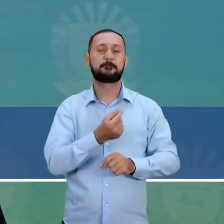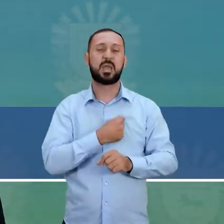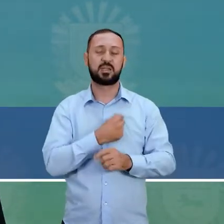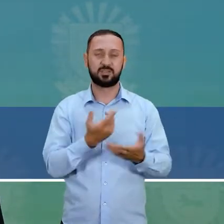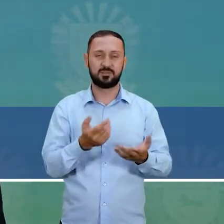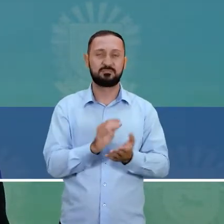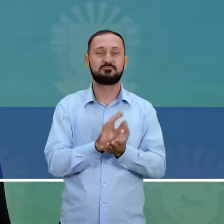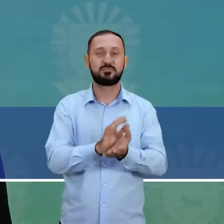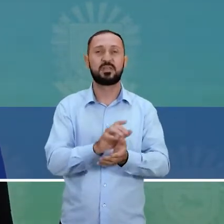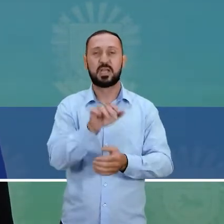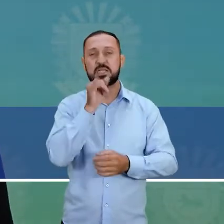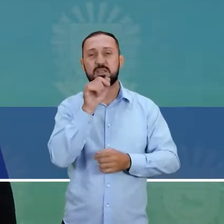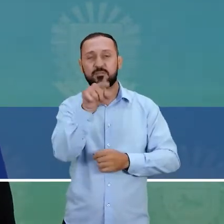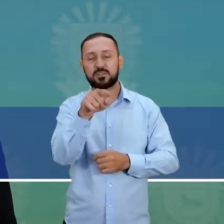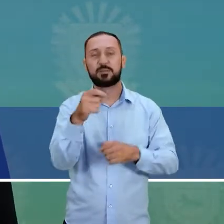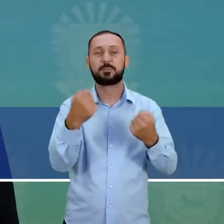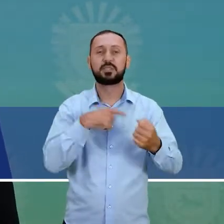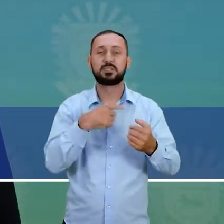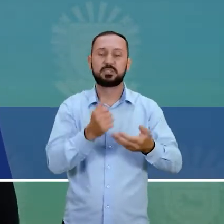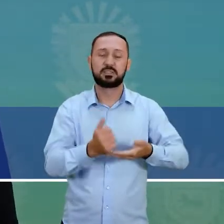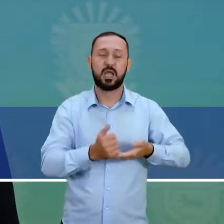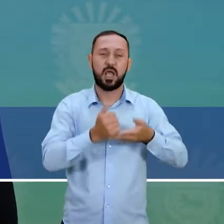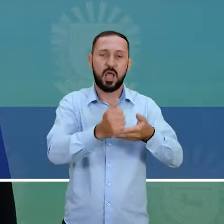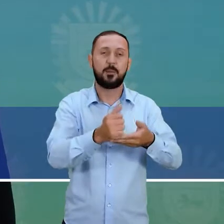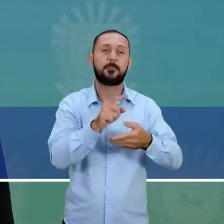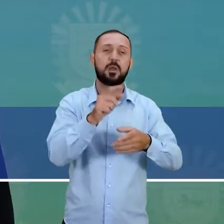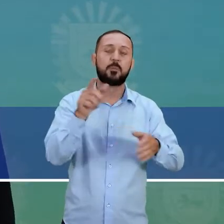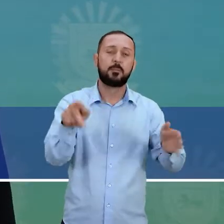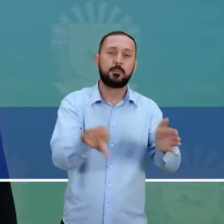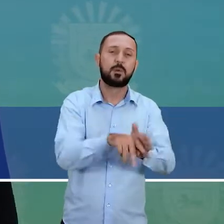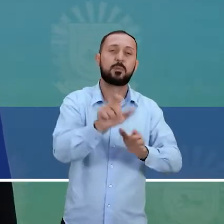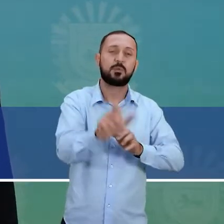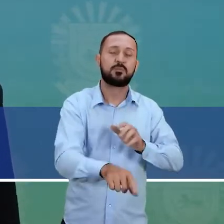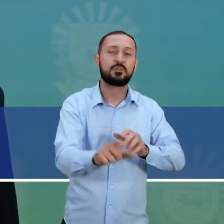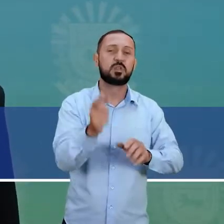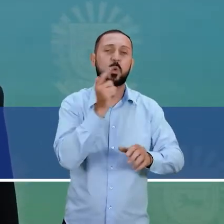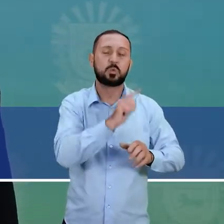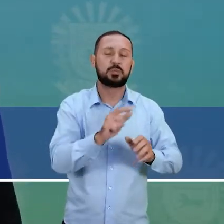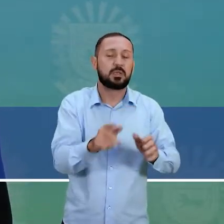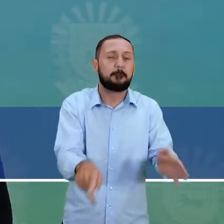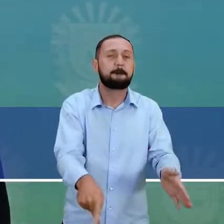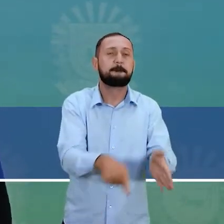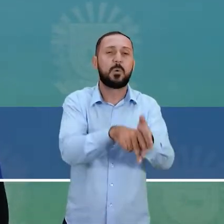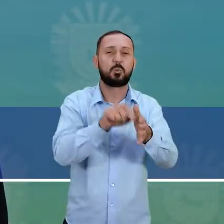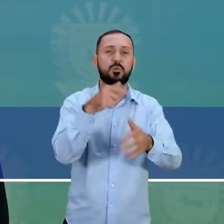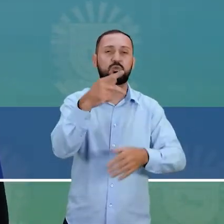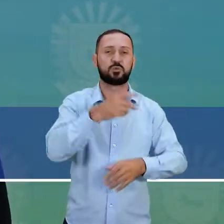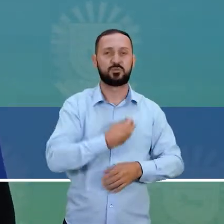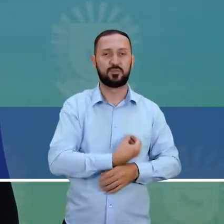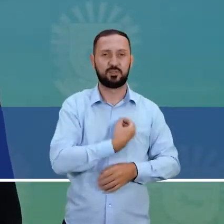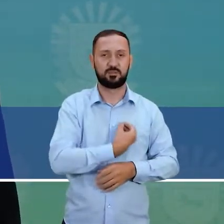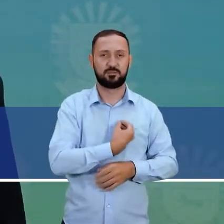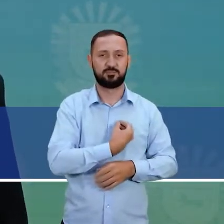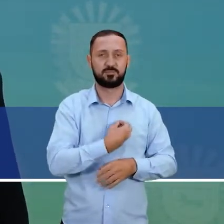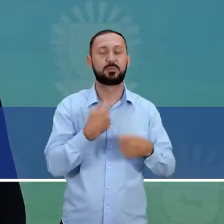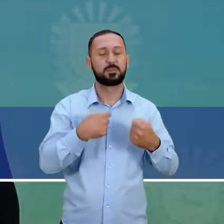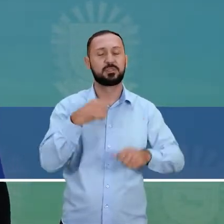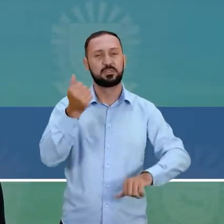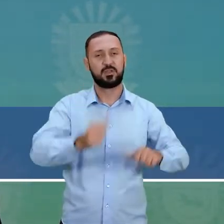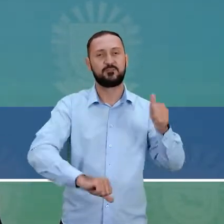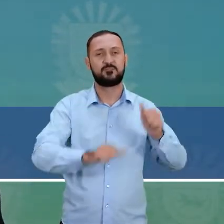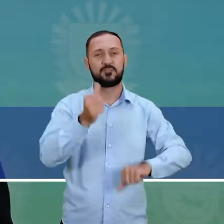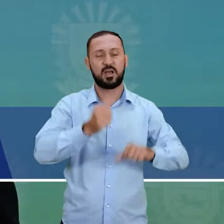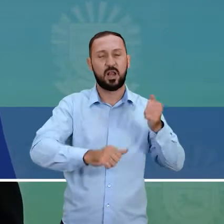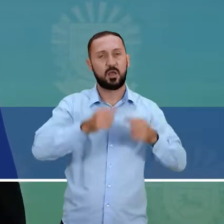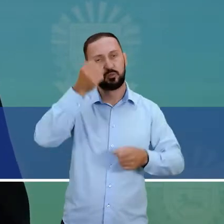a meritocracia, ou seja, você deverá ser beneficiado pelos seus méritos, pelo aquilo que você consiga na sua vida. Isso